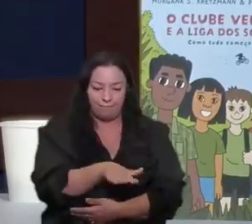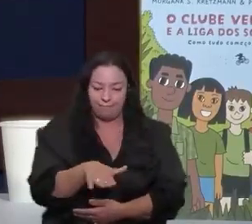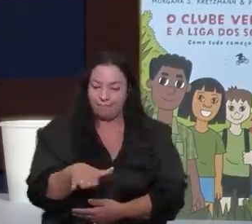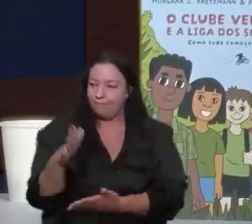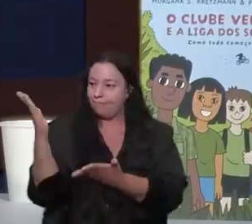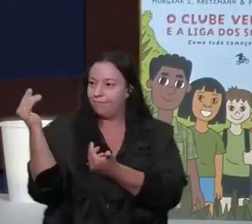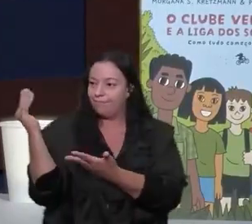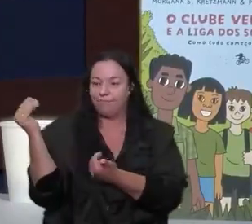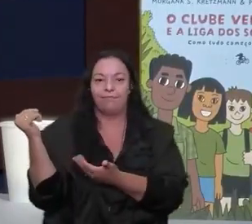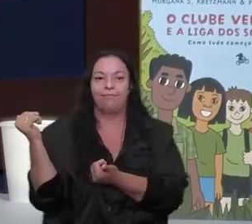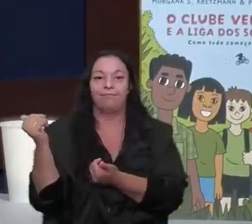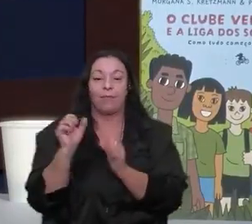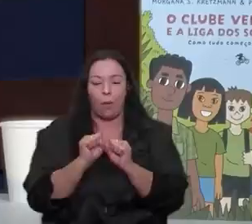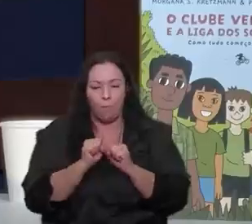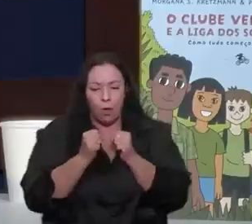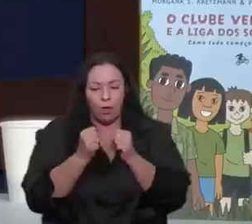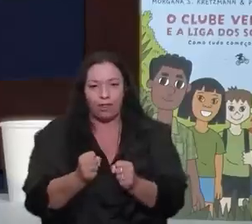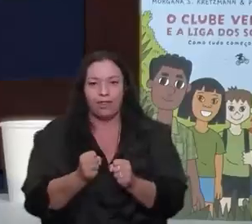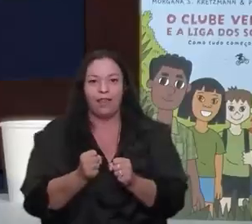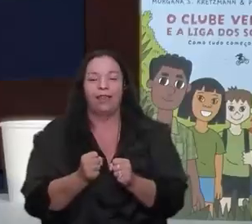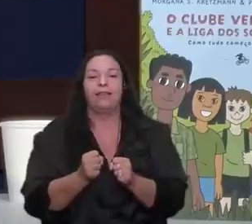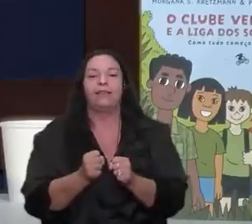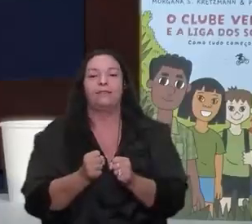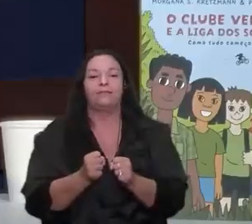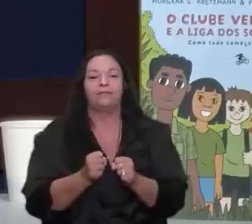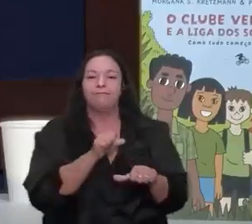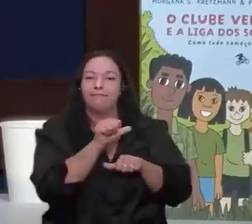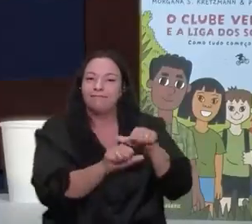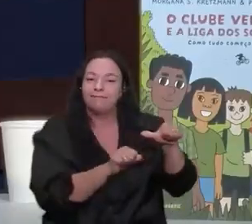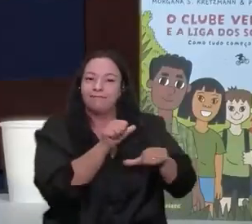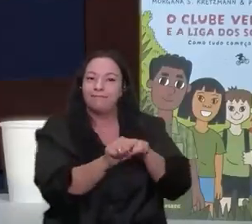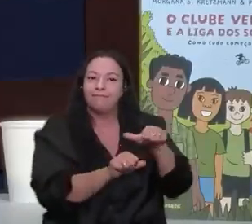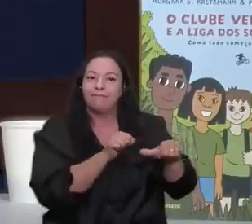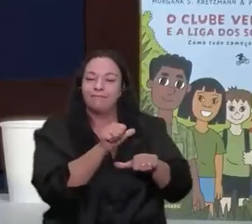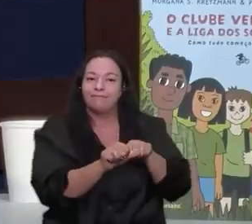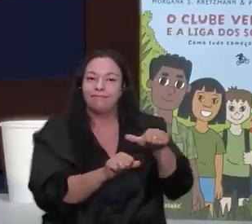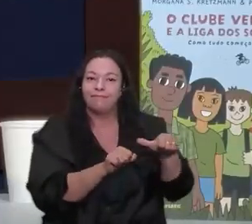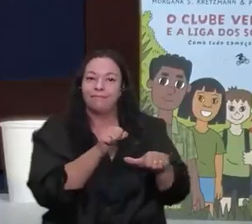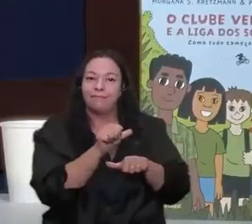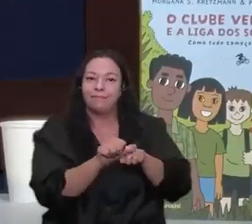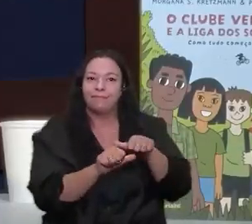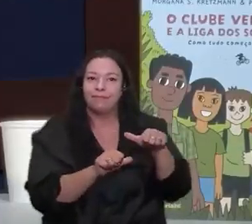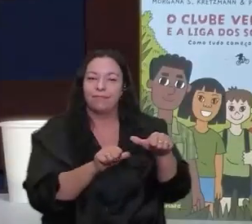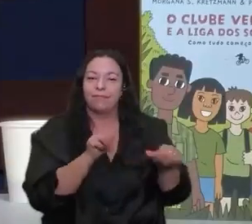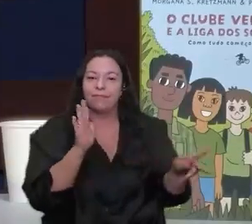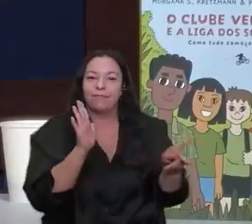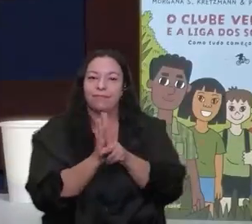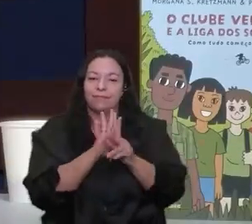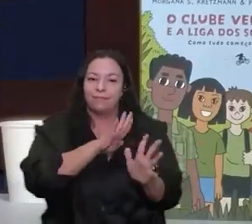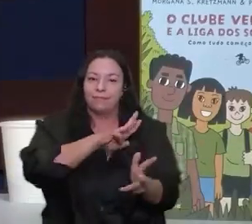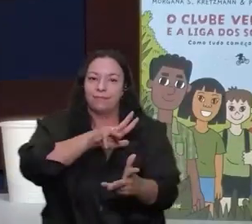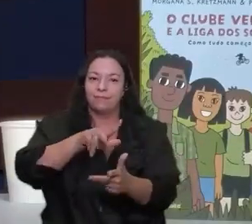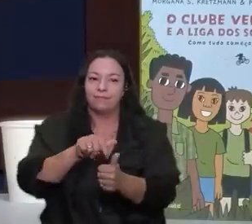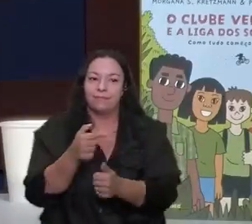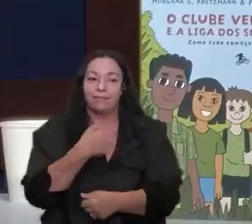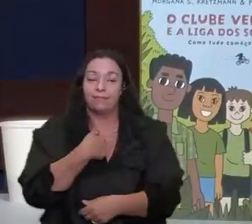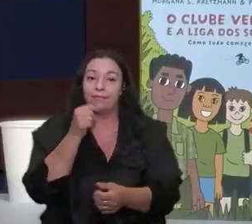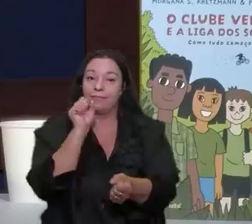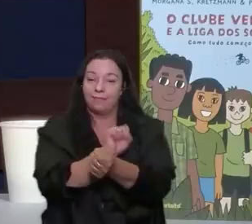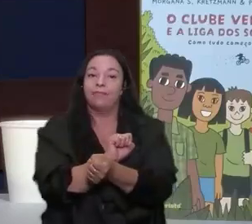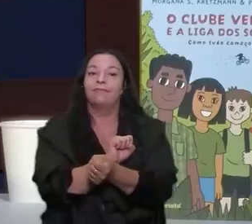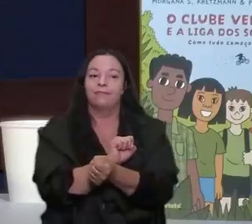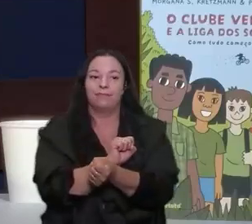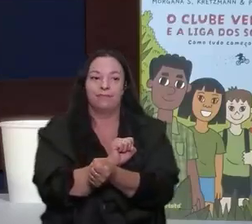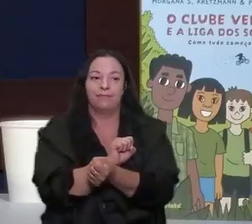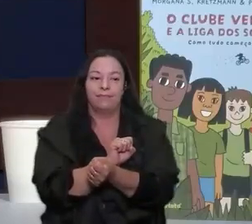jovem tem o poder e a potência de transformar o seu próprio mundo, eu fico com muita esperança. Eu espero que vocês fiquem também, porque o